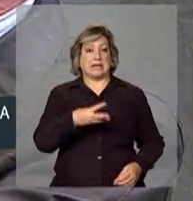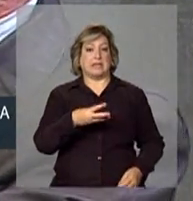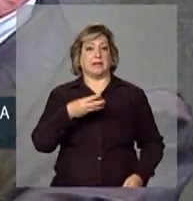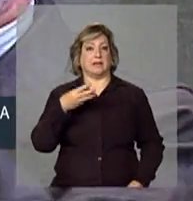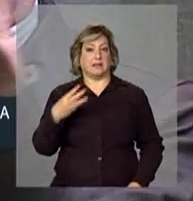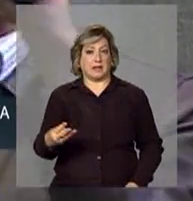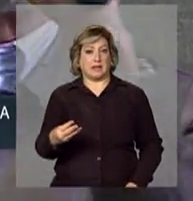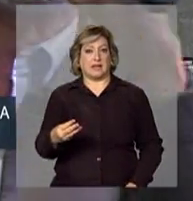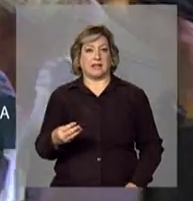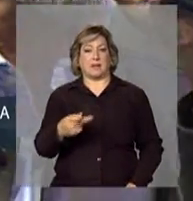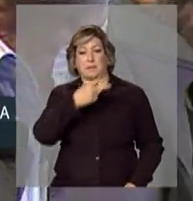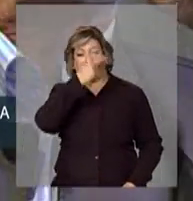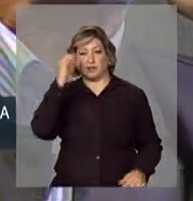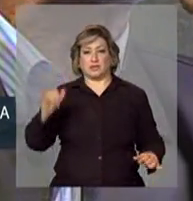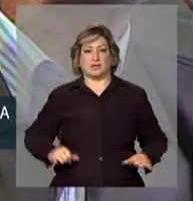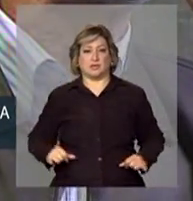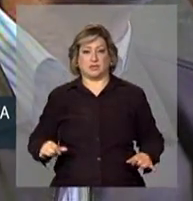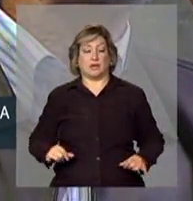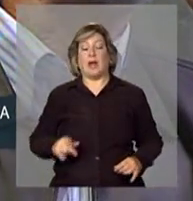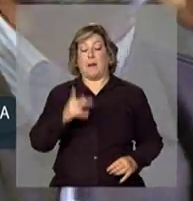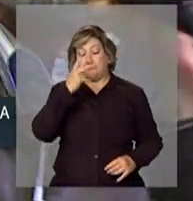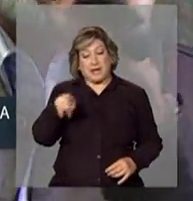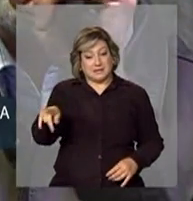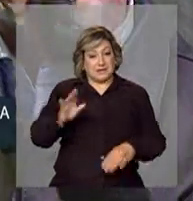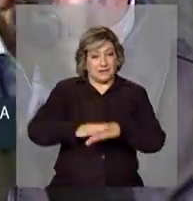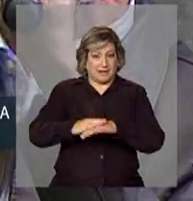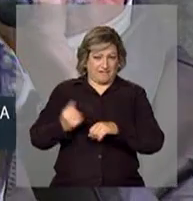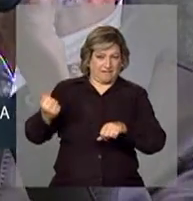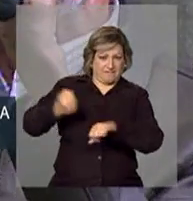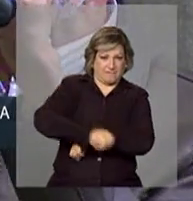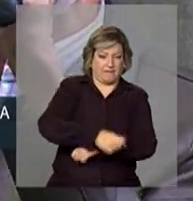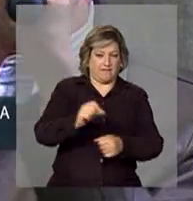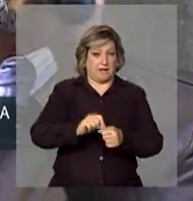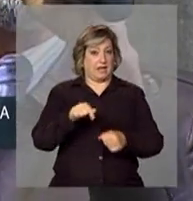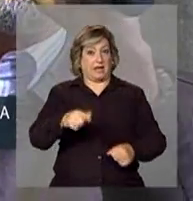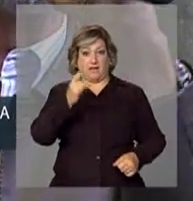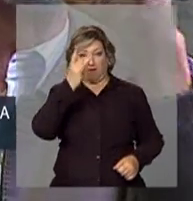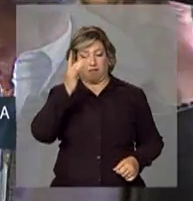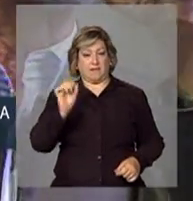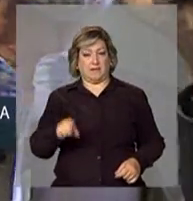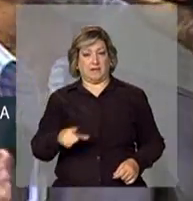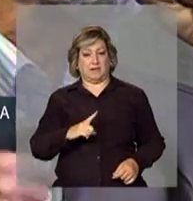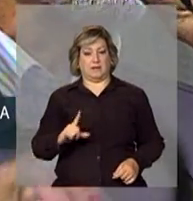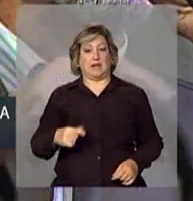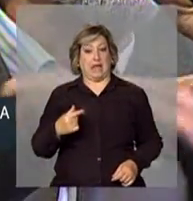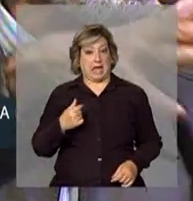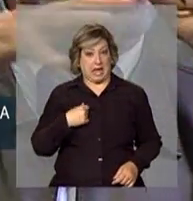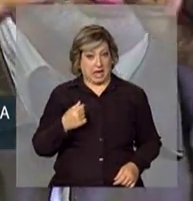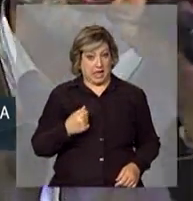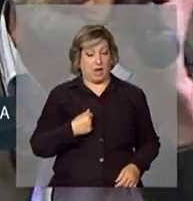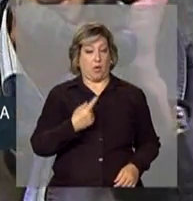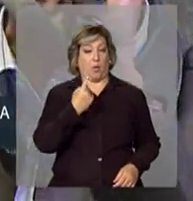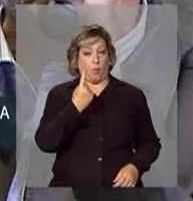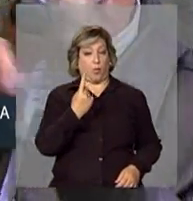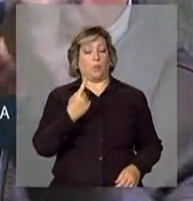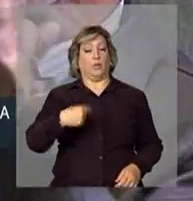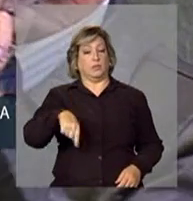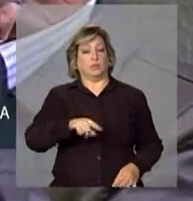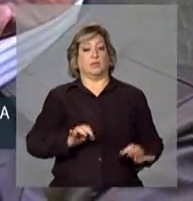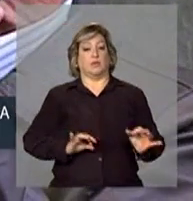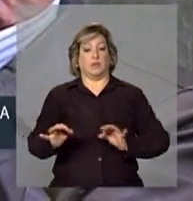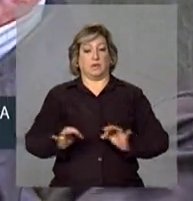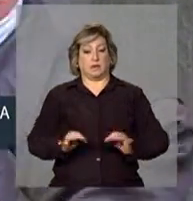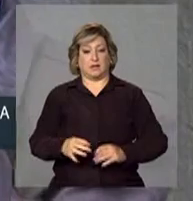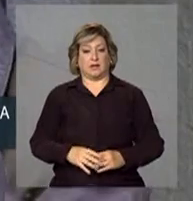233 torturadores, e isso não é fácil. Eu fui um dos coordenadores